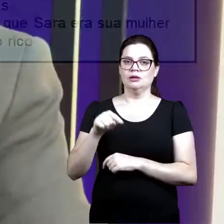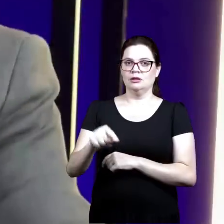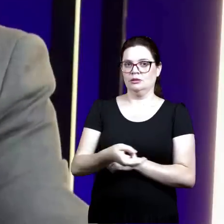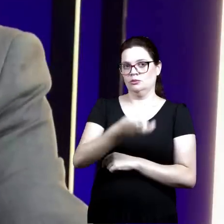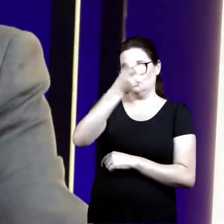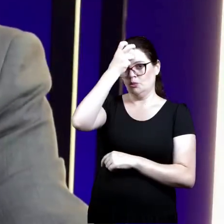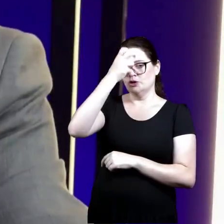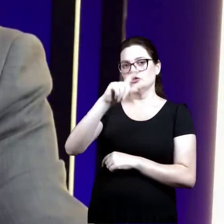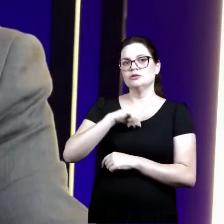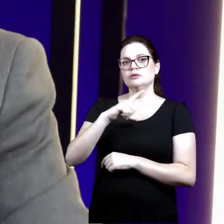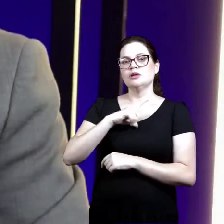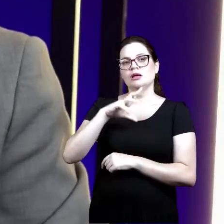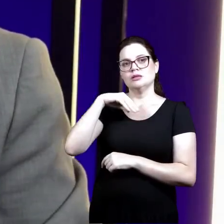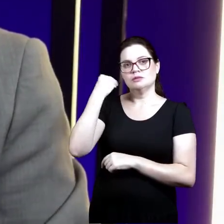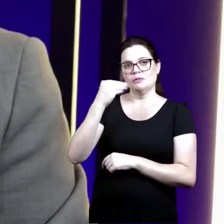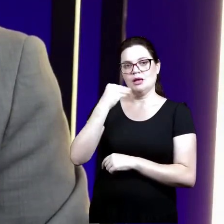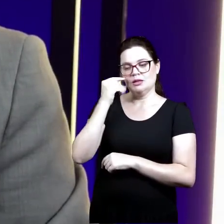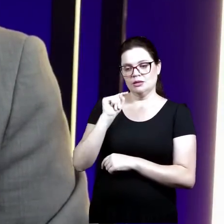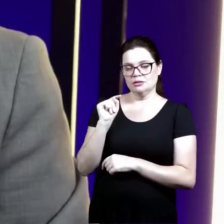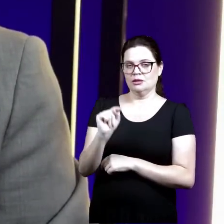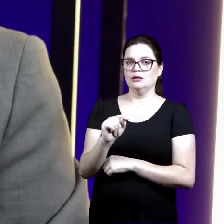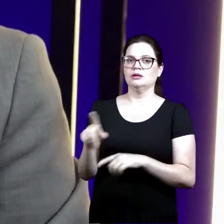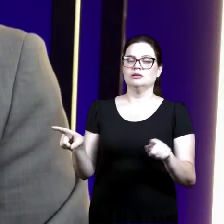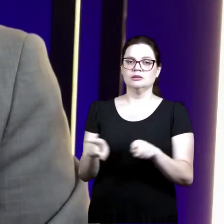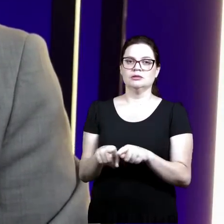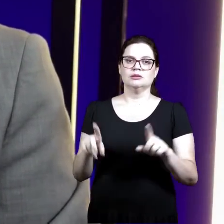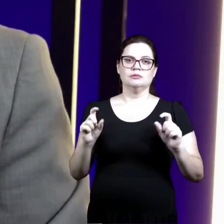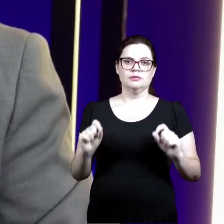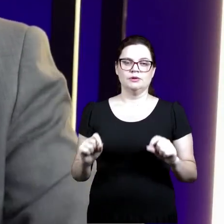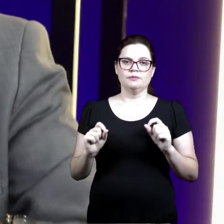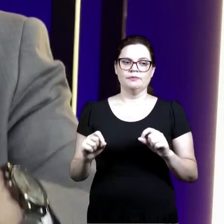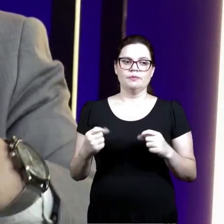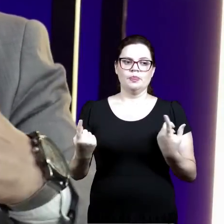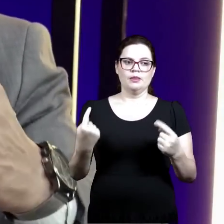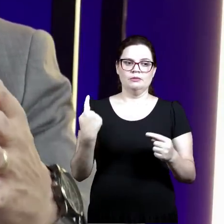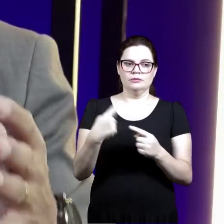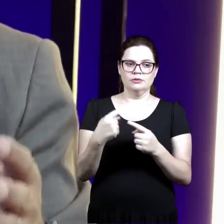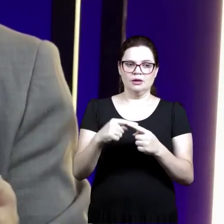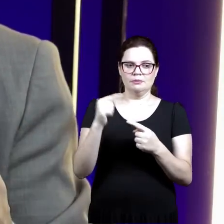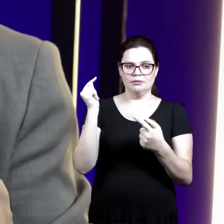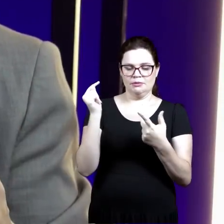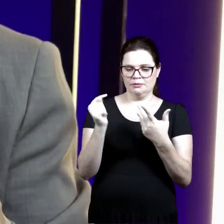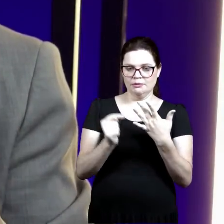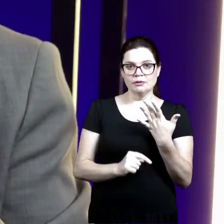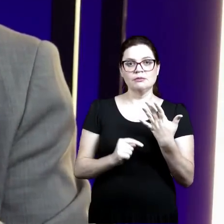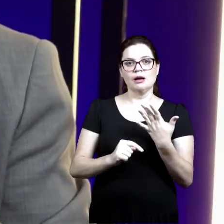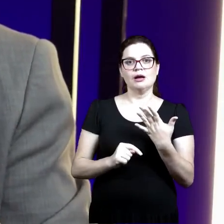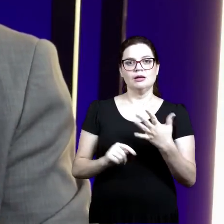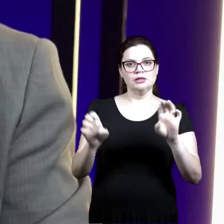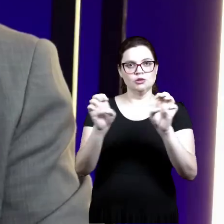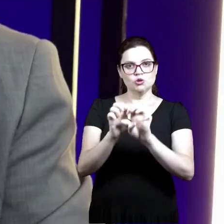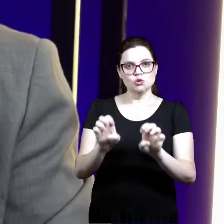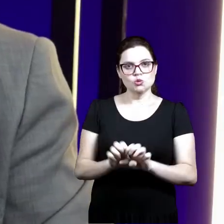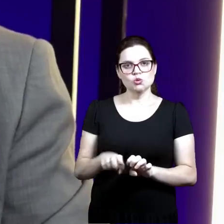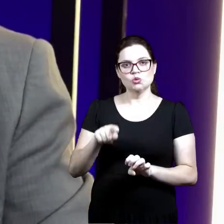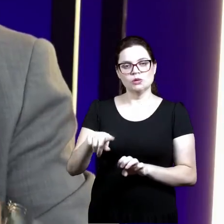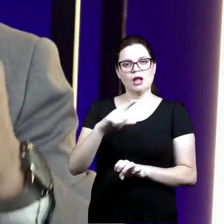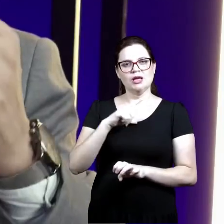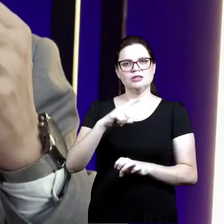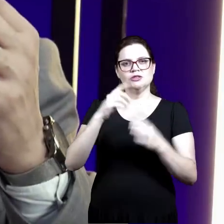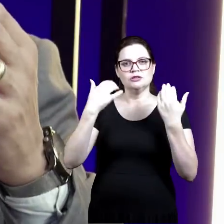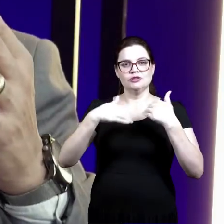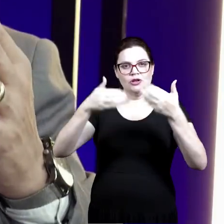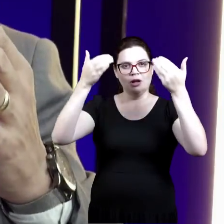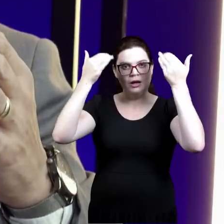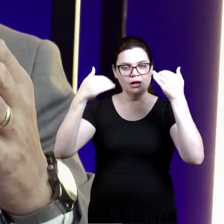tem ali as suas experiências, né? Ele devido a toda essa estrutura que havia ali, de